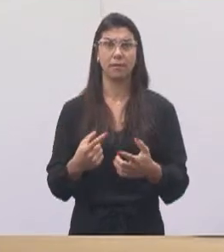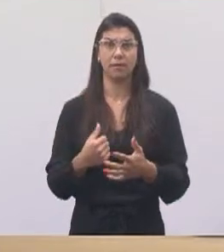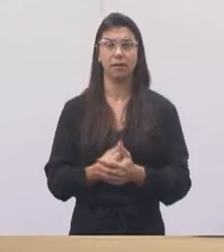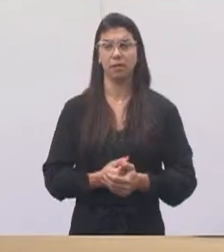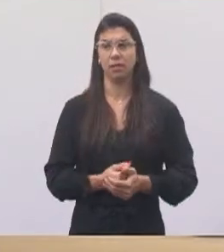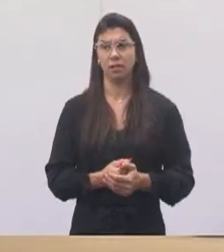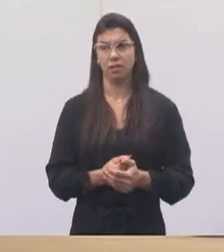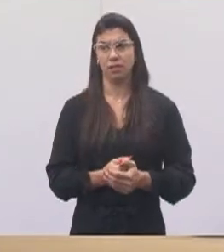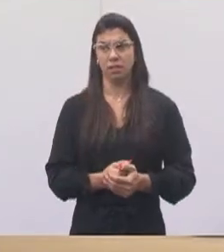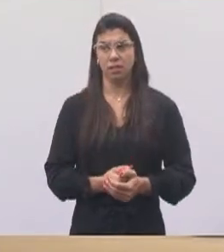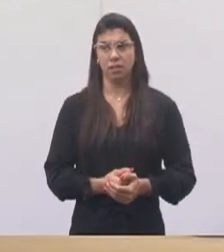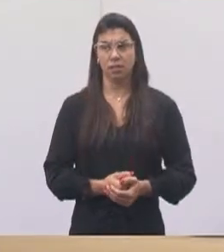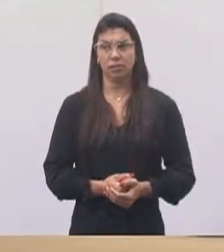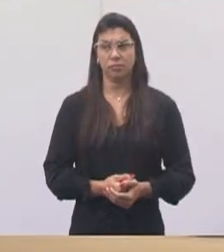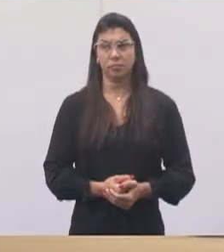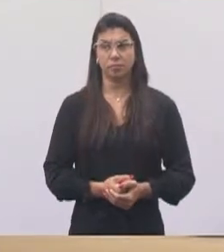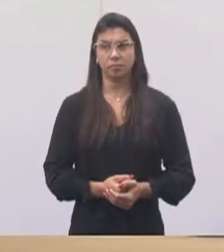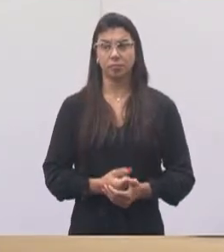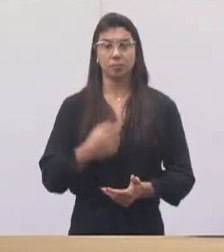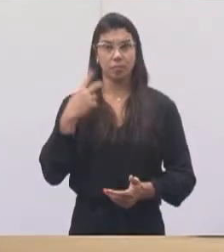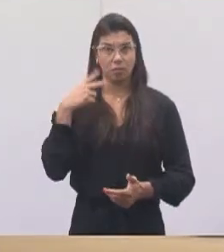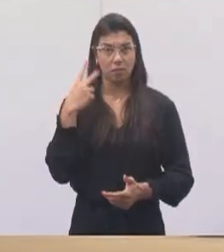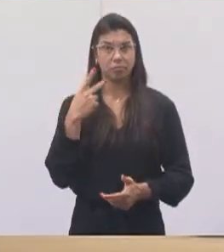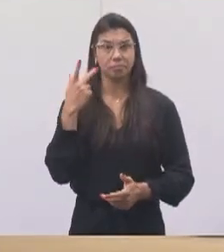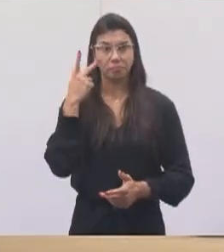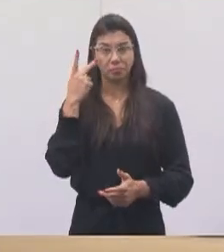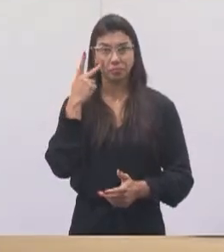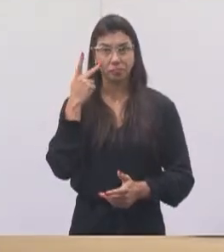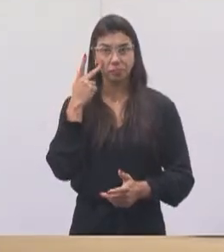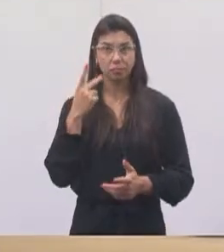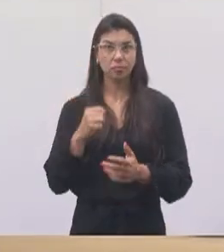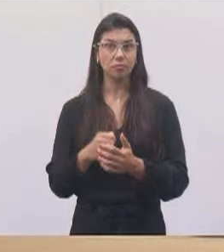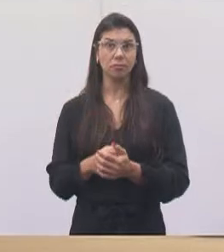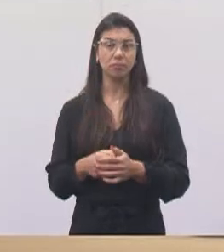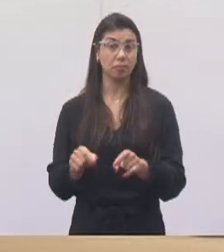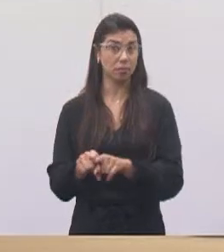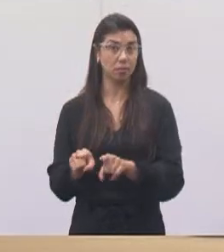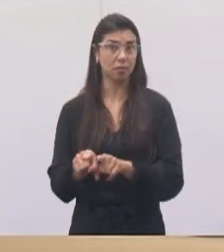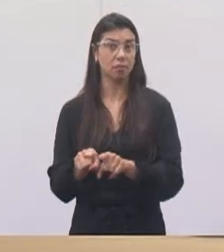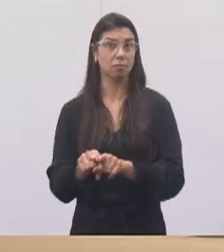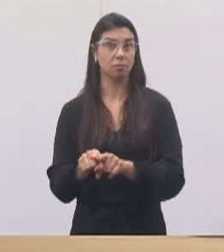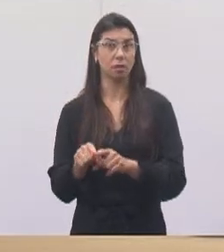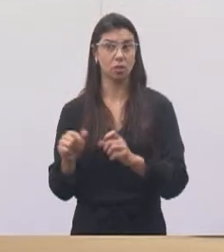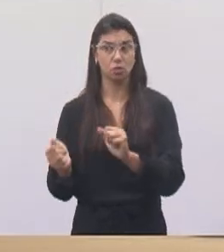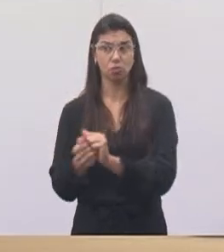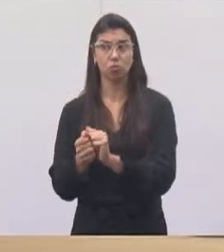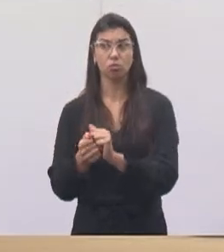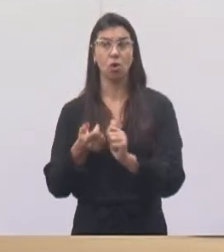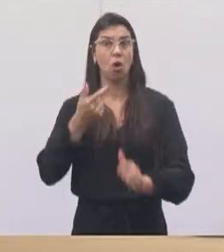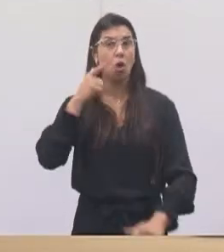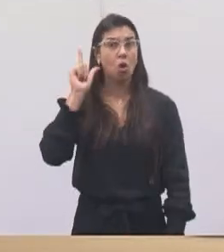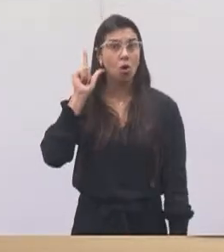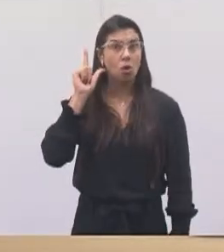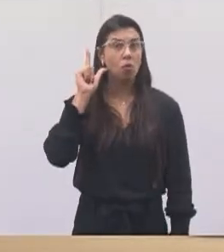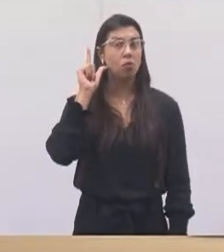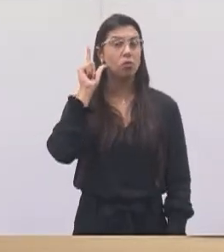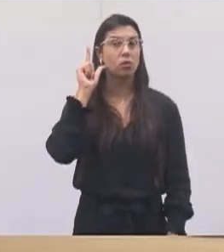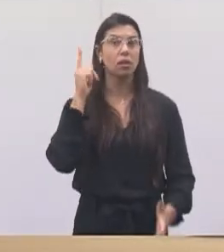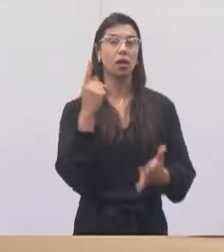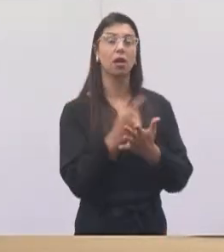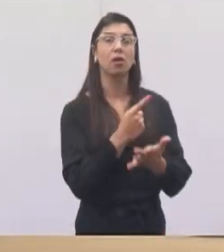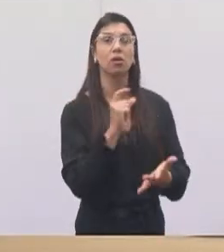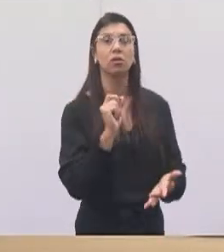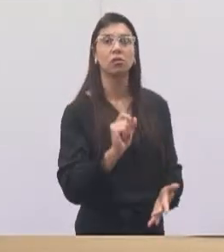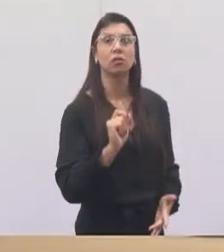mérito da fala do vereador Paulinho, que é líder do prefeito, mas assim, ontem lá o que estava em jogo era o